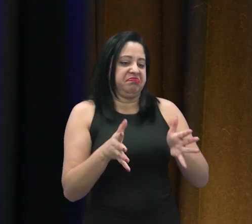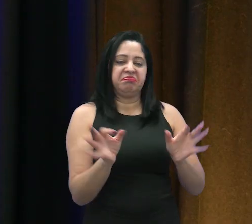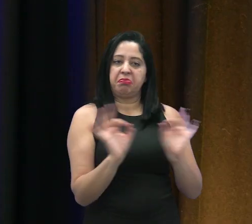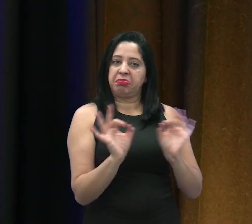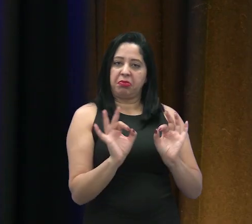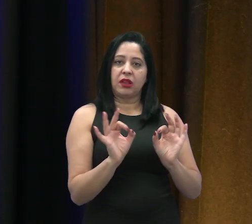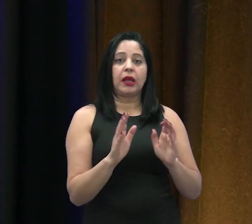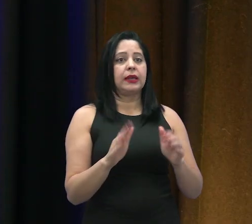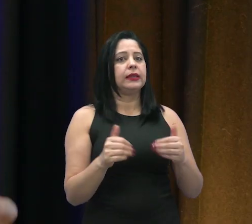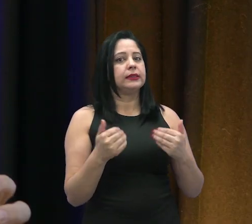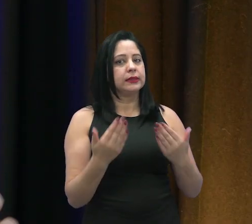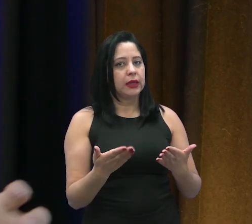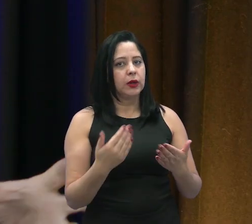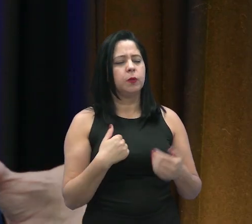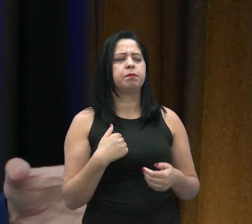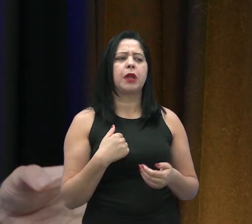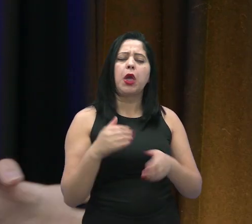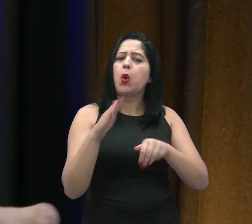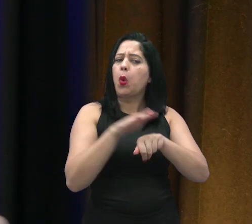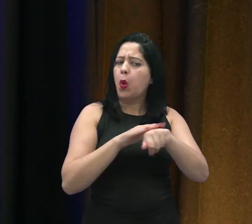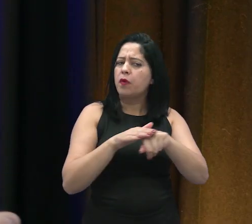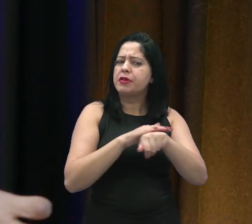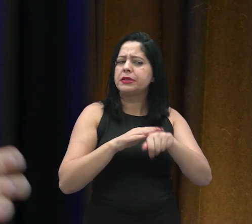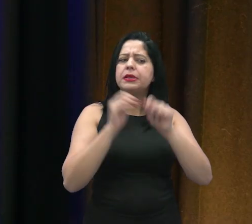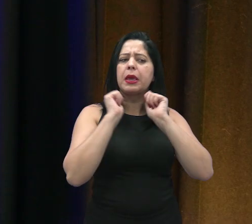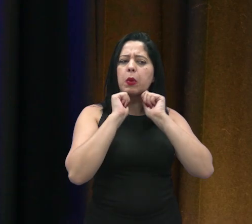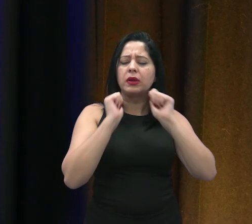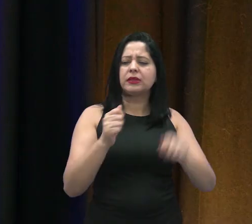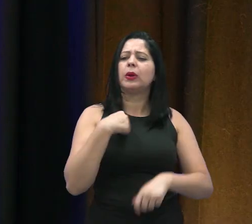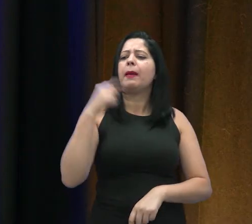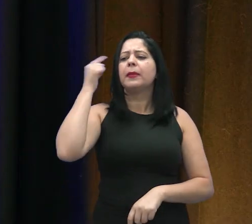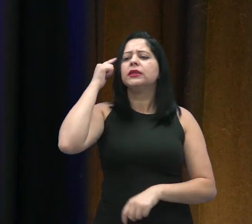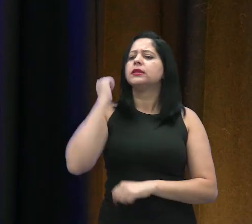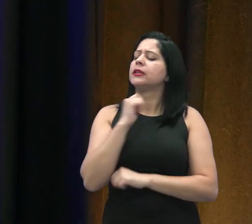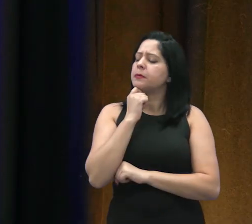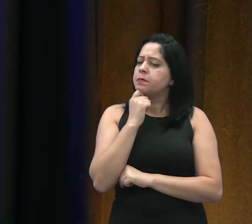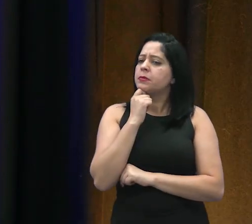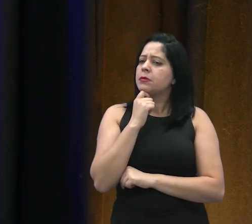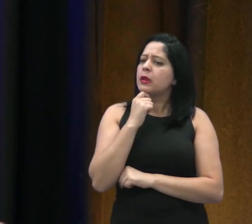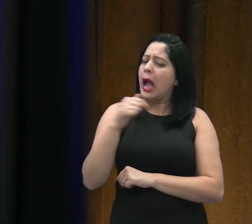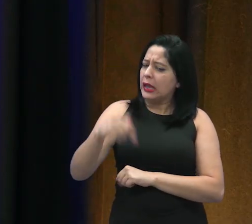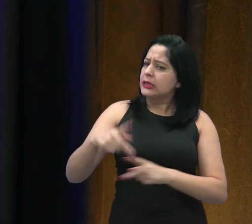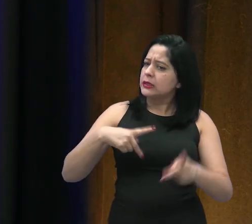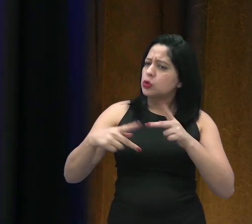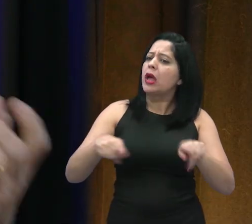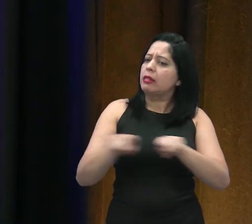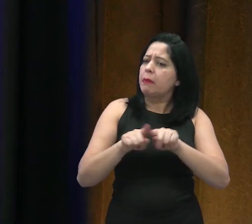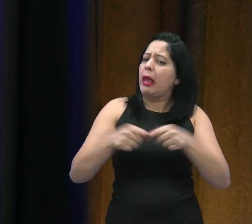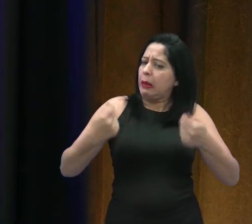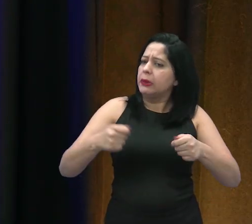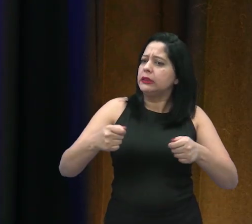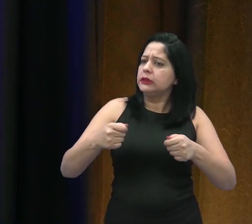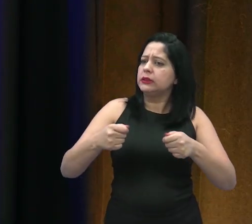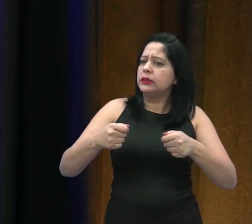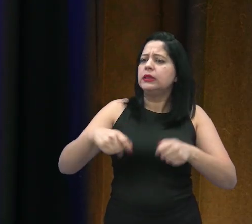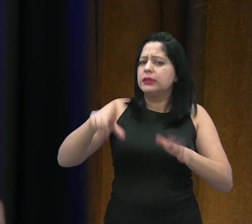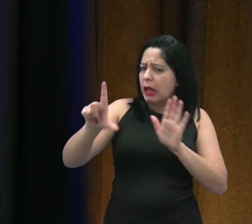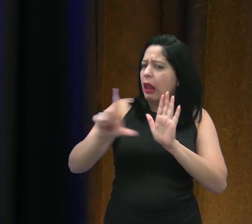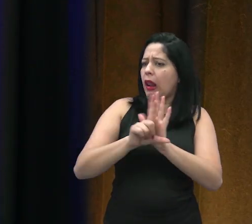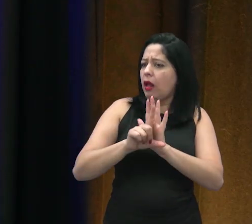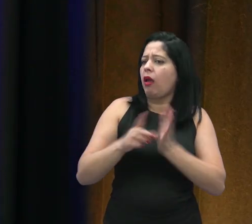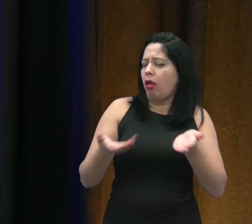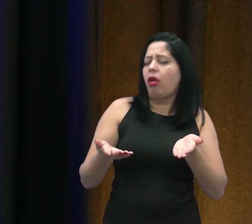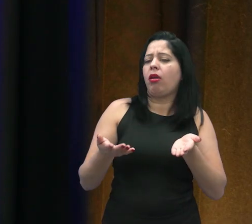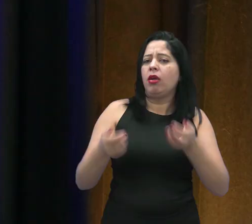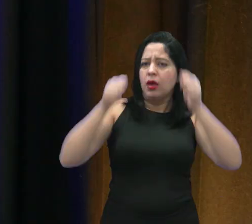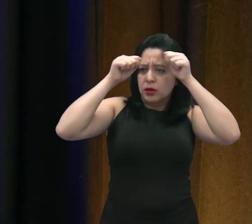em São José dos Campos. Então, conversando com a assessoria, falou, vamos trazer para o município, porque a gente precisa trazer